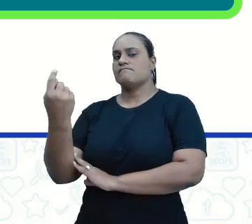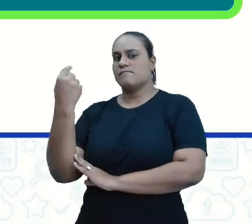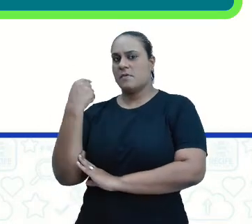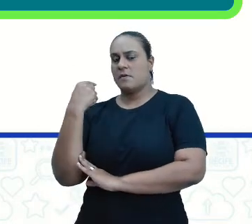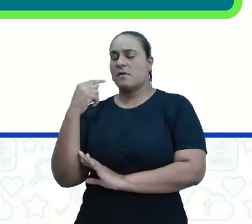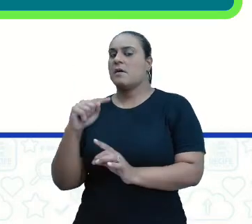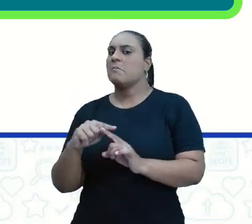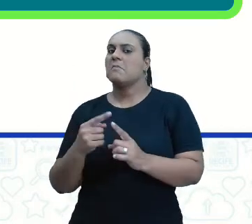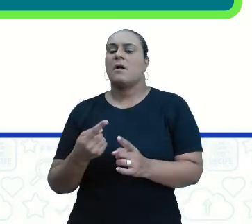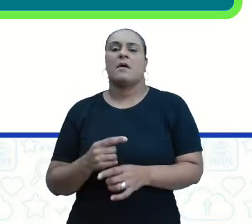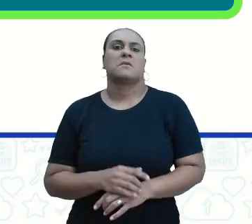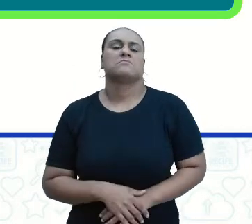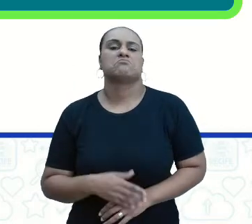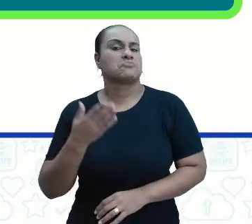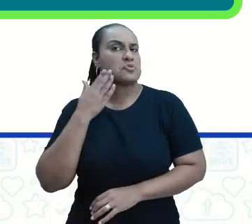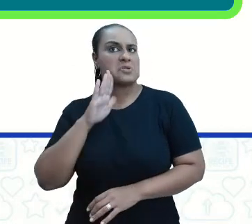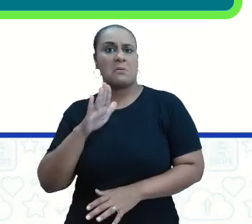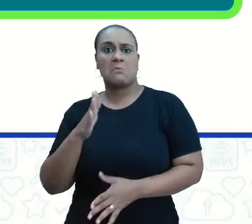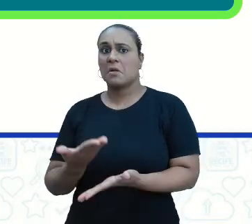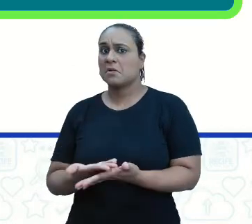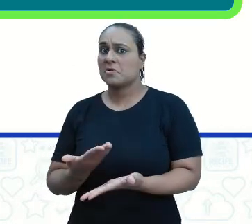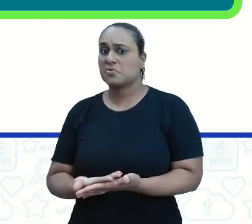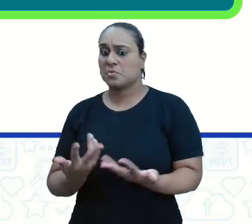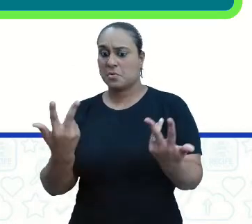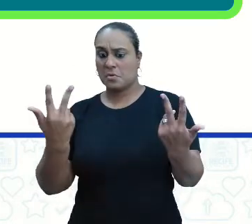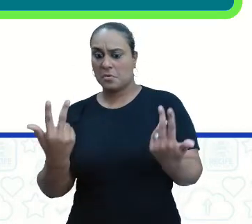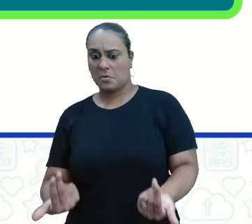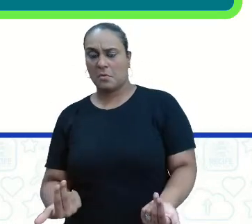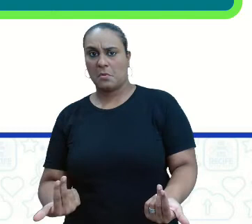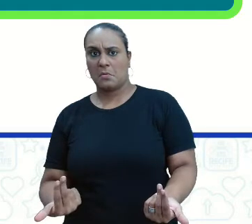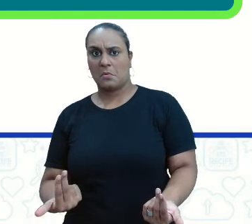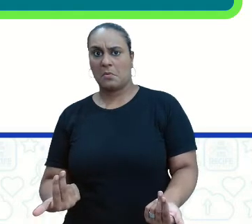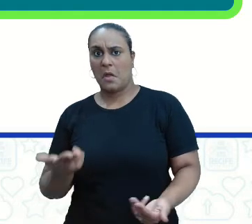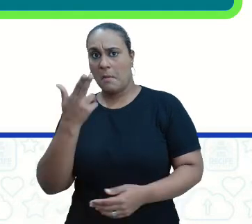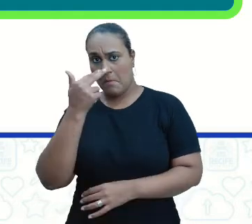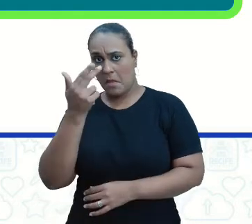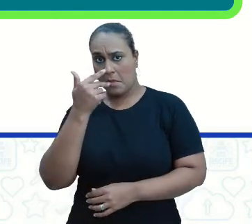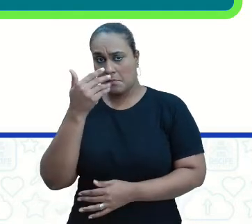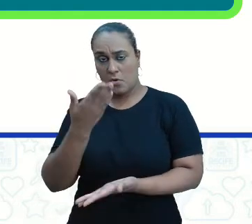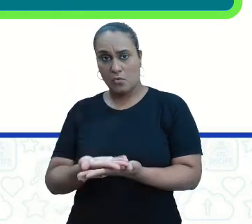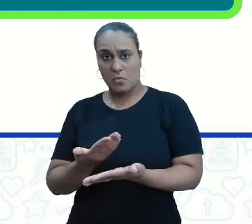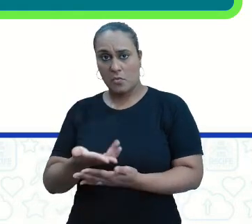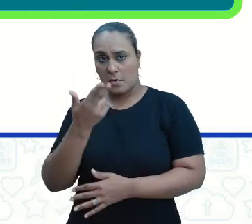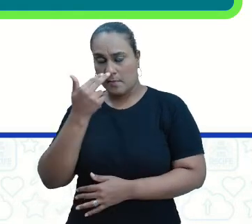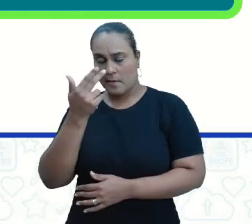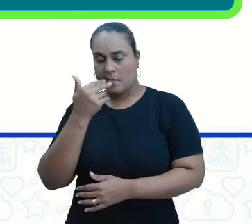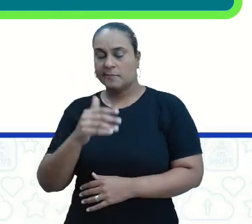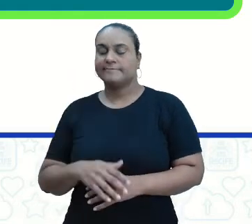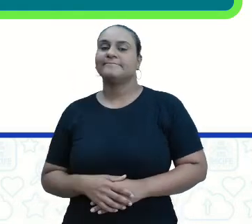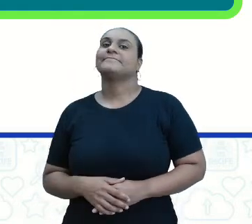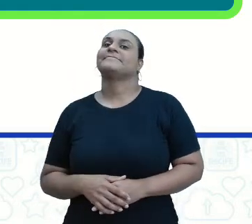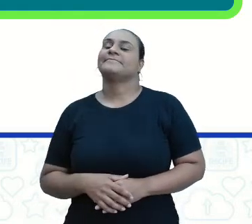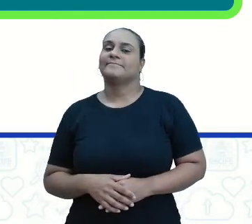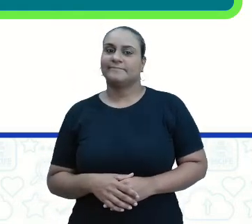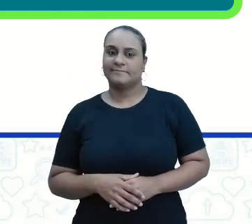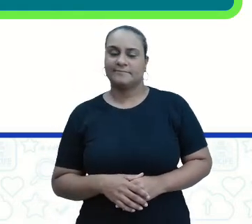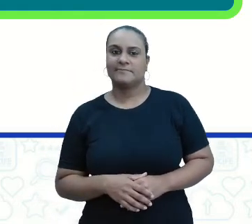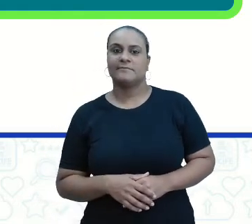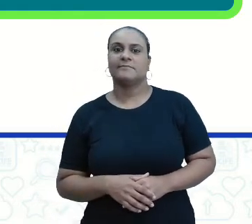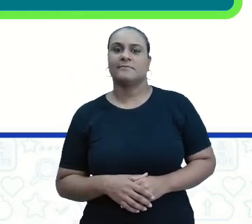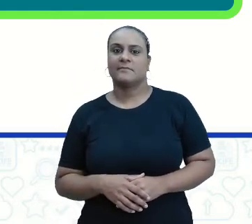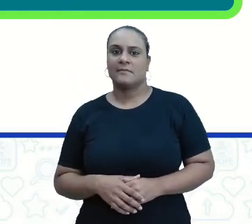mas eles não sabiam que eles estavam estudando a mesma coisa. E vê que engraçado, né, chegaram aí, né,